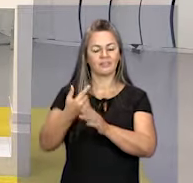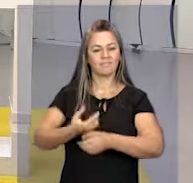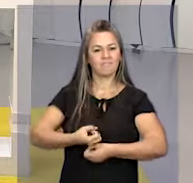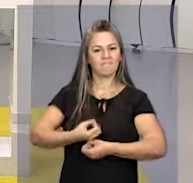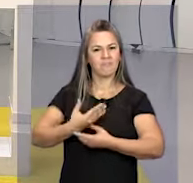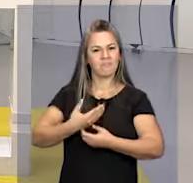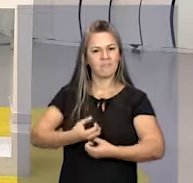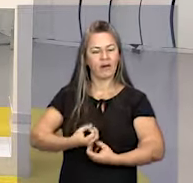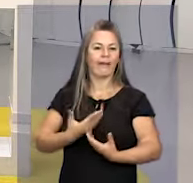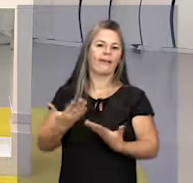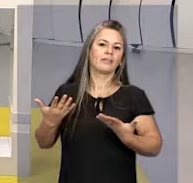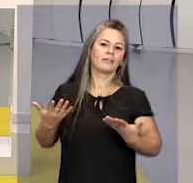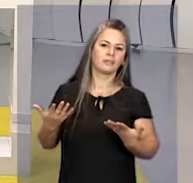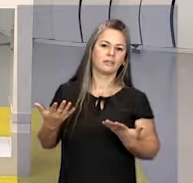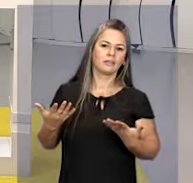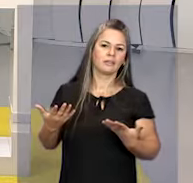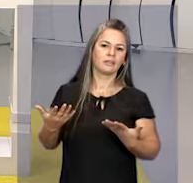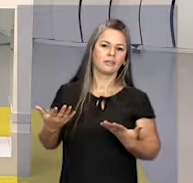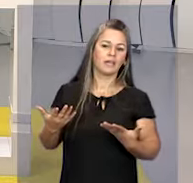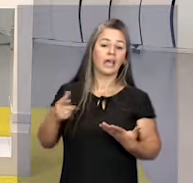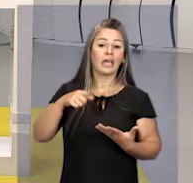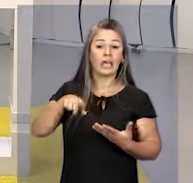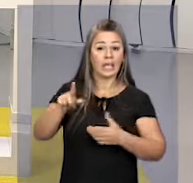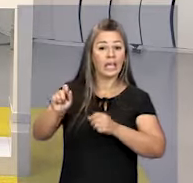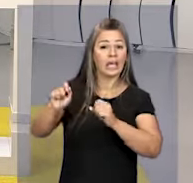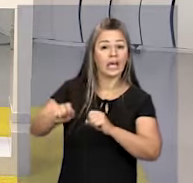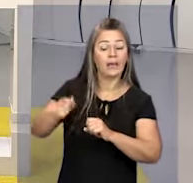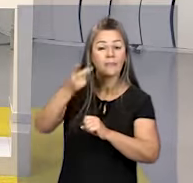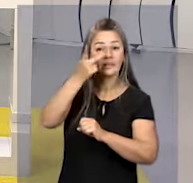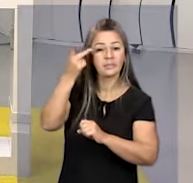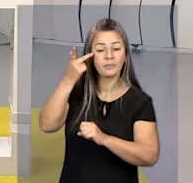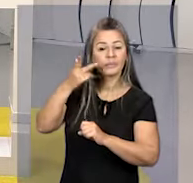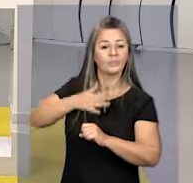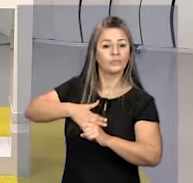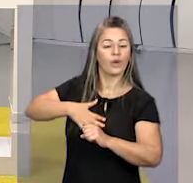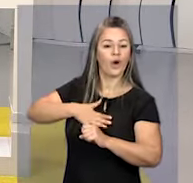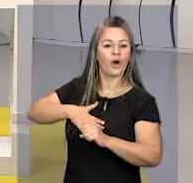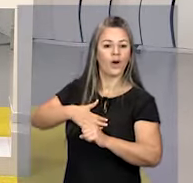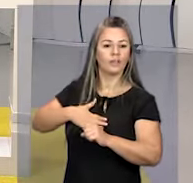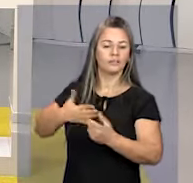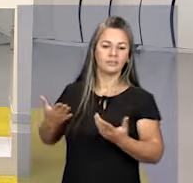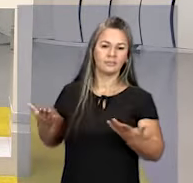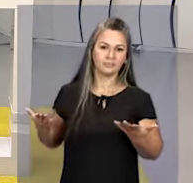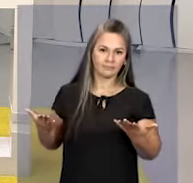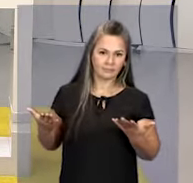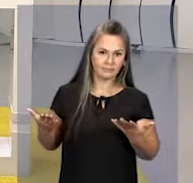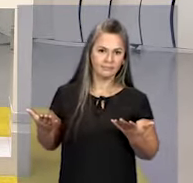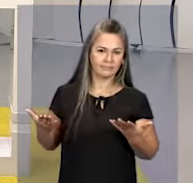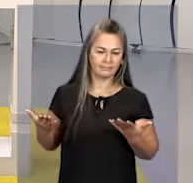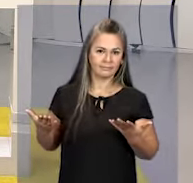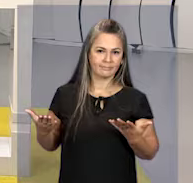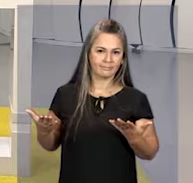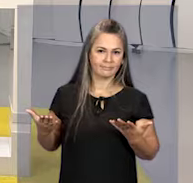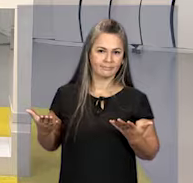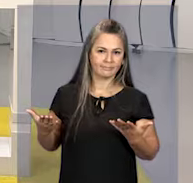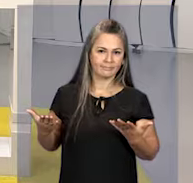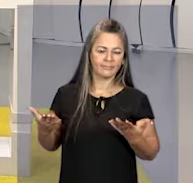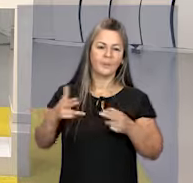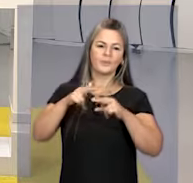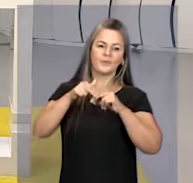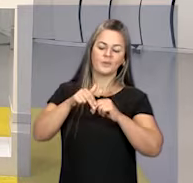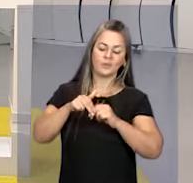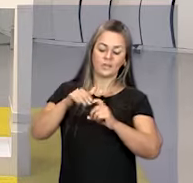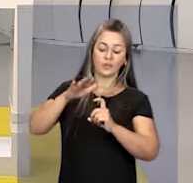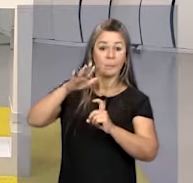poética e que traga alegria aos ouvidos de quem está ouvindo aquela explicação. Então, os mitos,